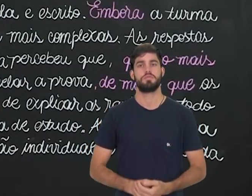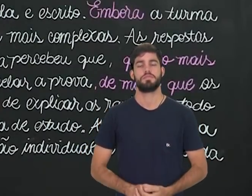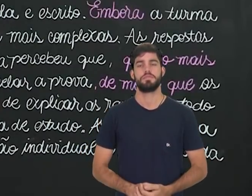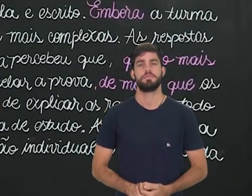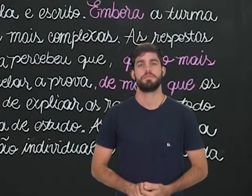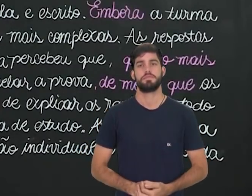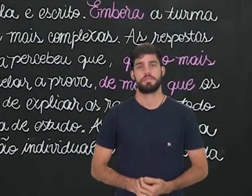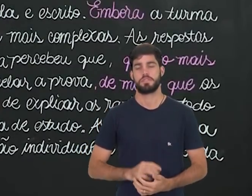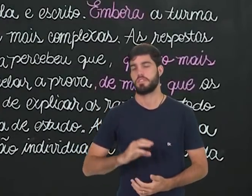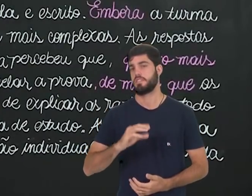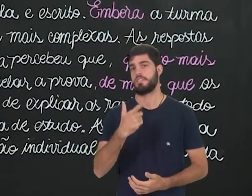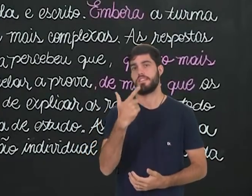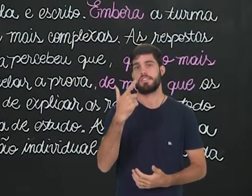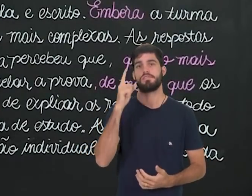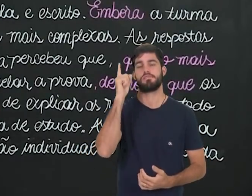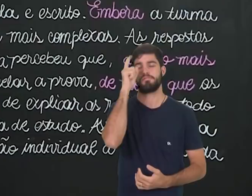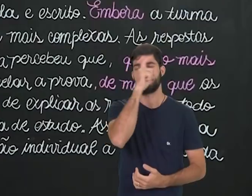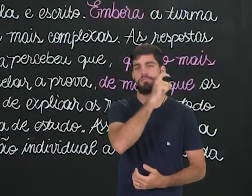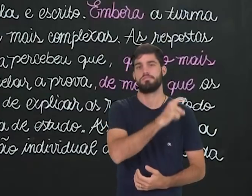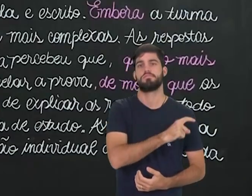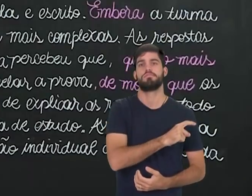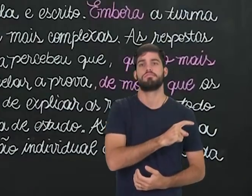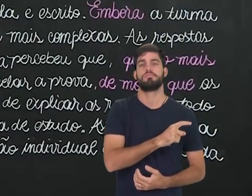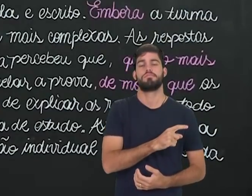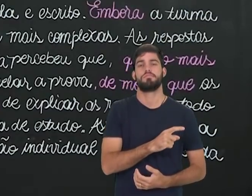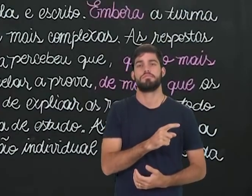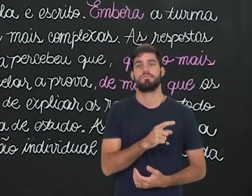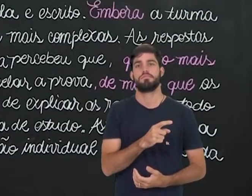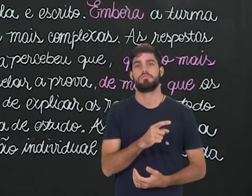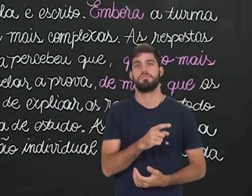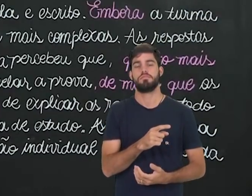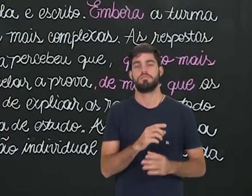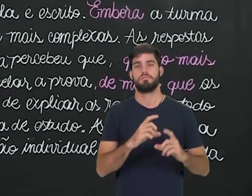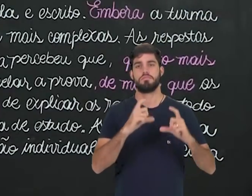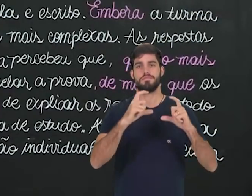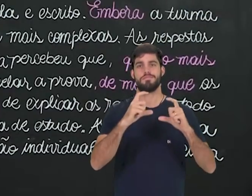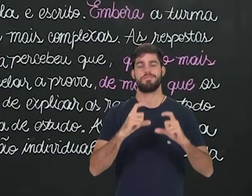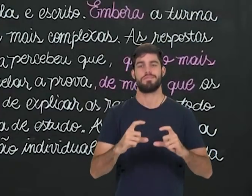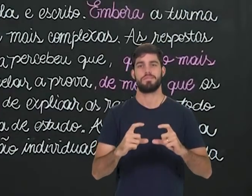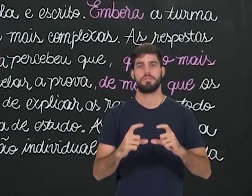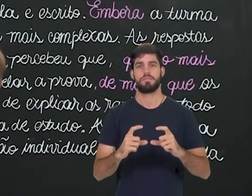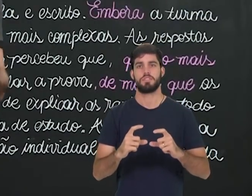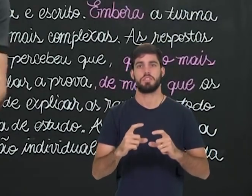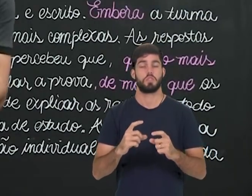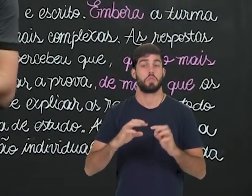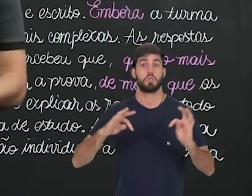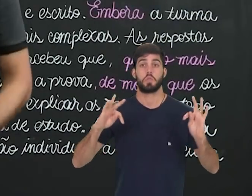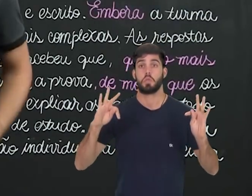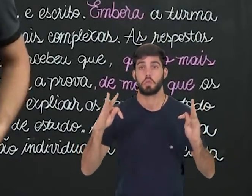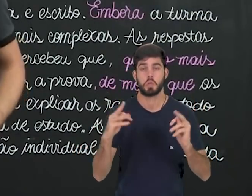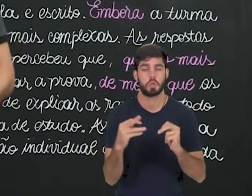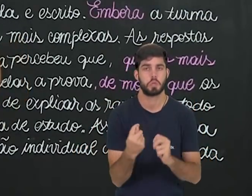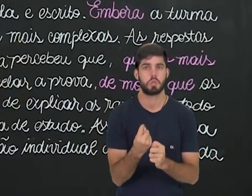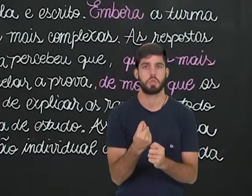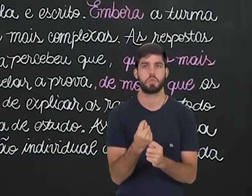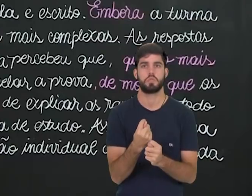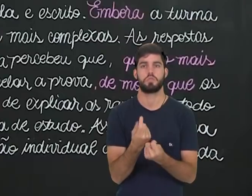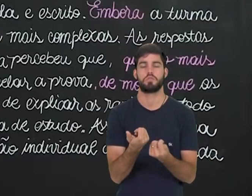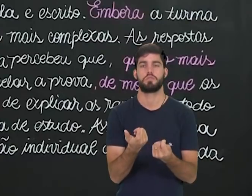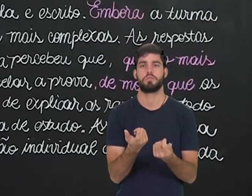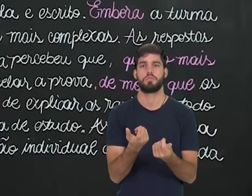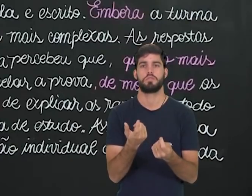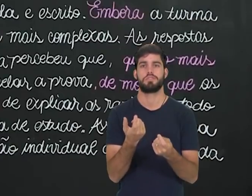um exemplo. Claro que é difícil que em um mesmo parágrafo a gente tenha ocorrência de todos os tipos de orações